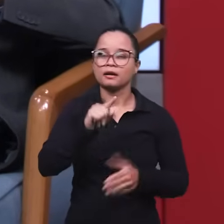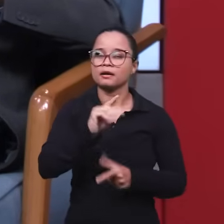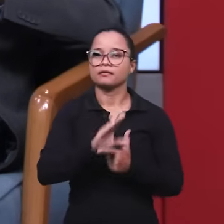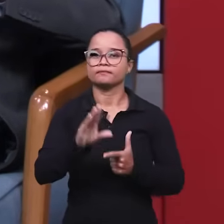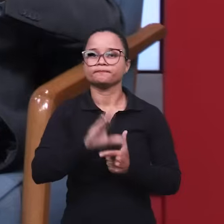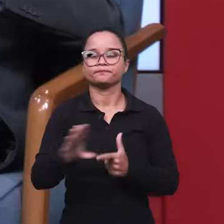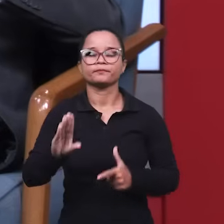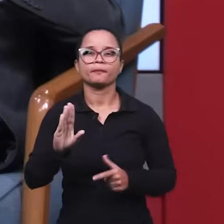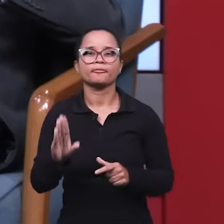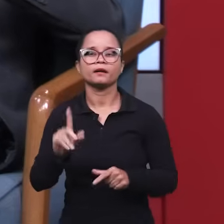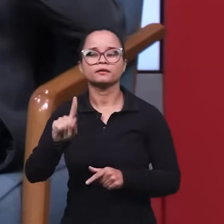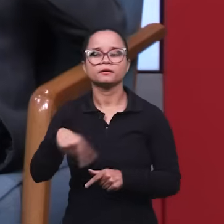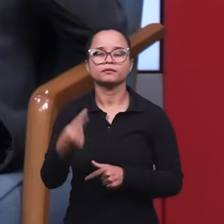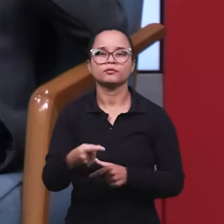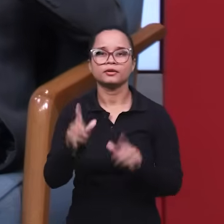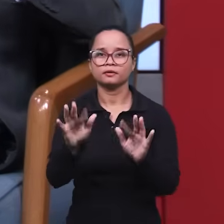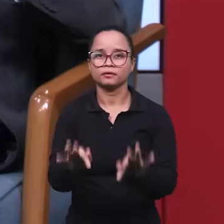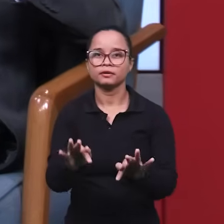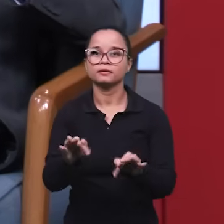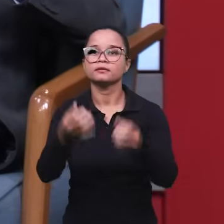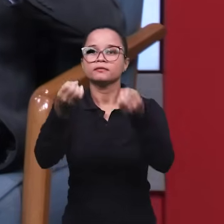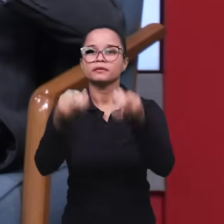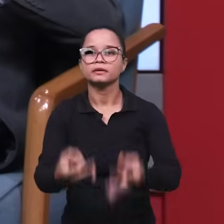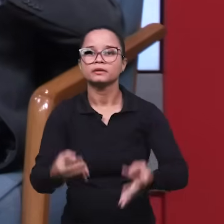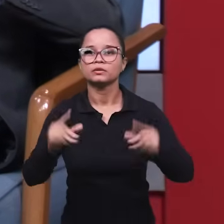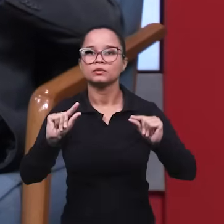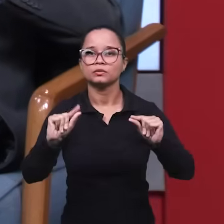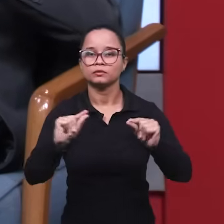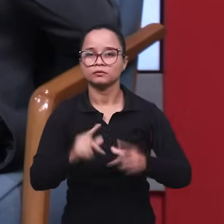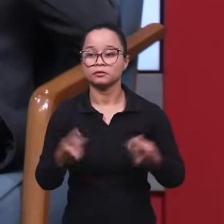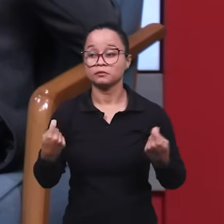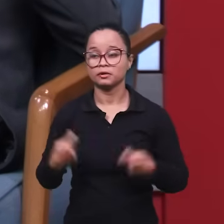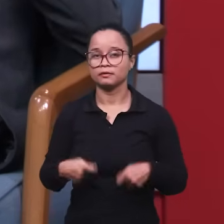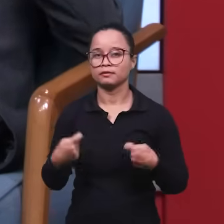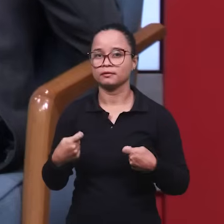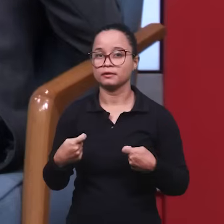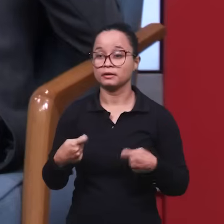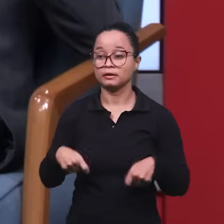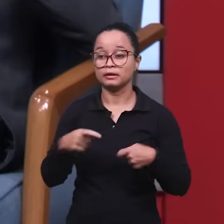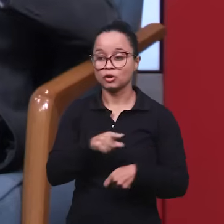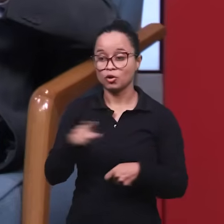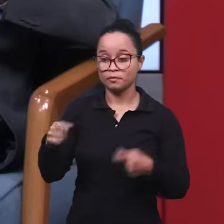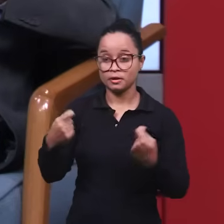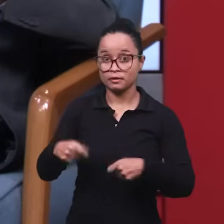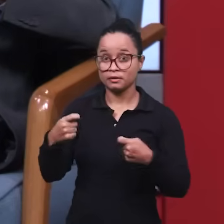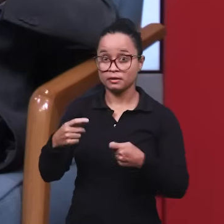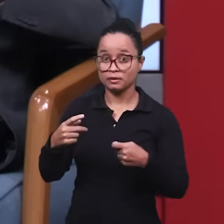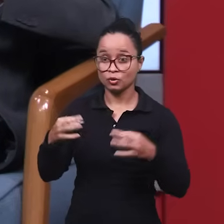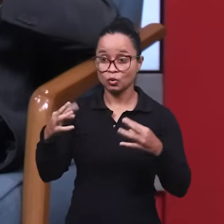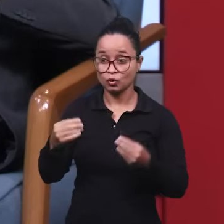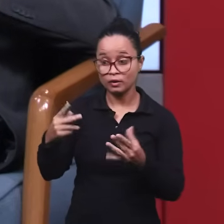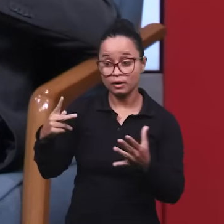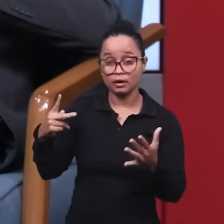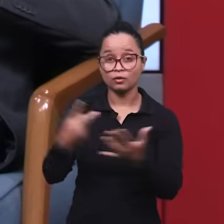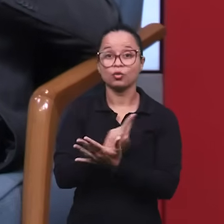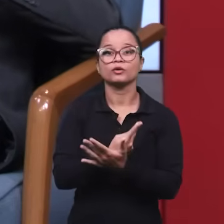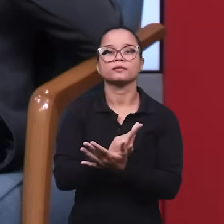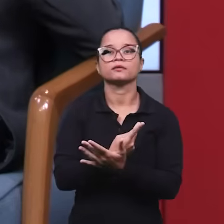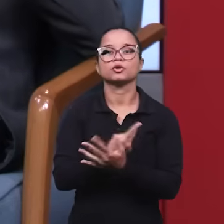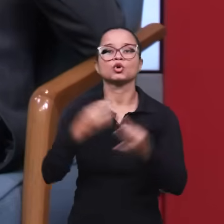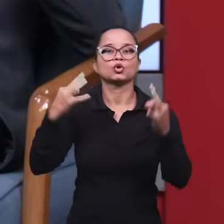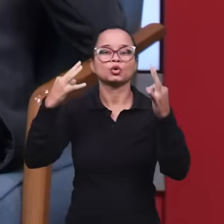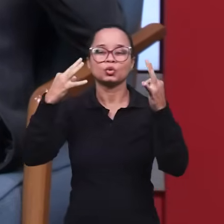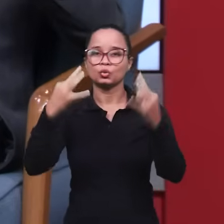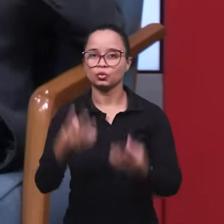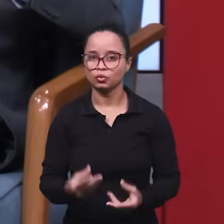descreve, mas em seguida ele conclui dizendo que eles devem todos acontecerem,